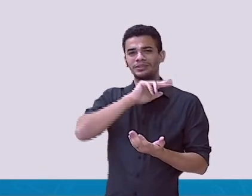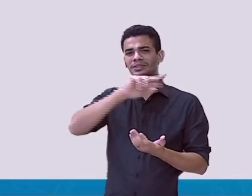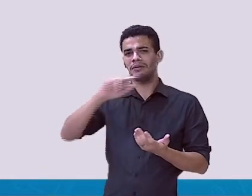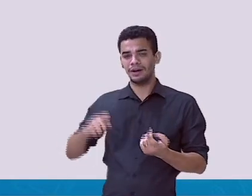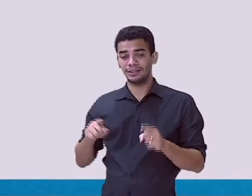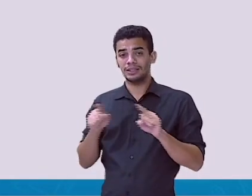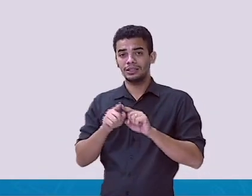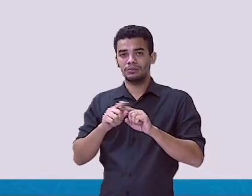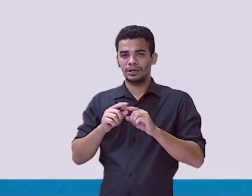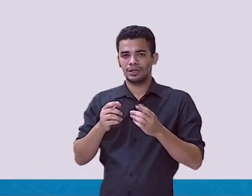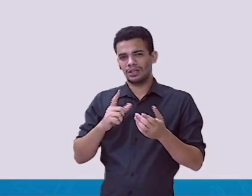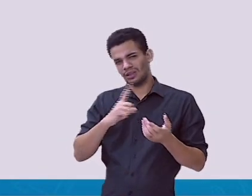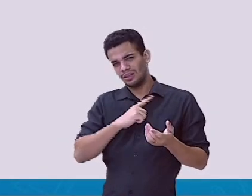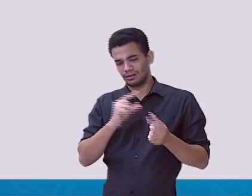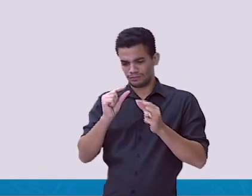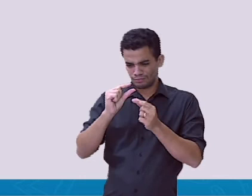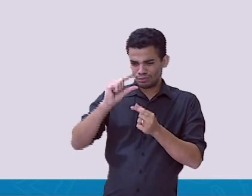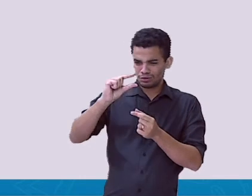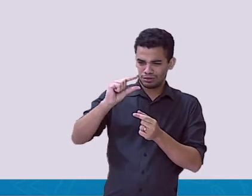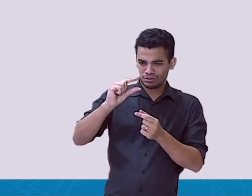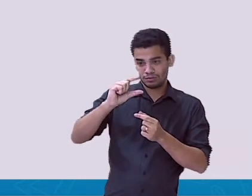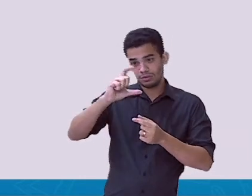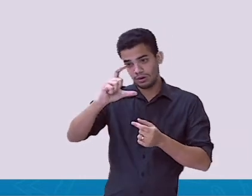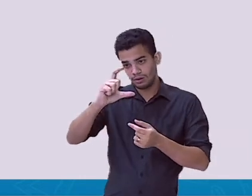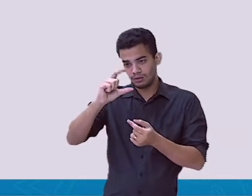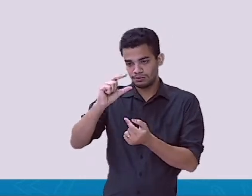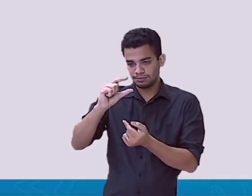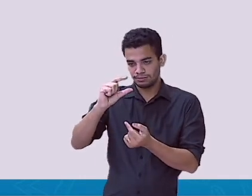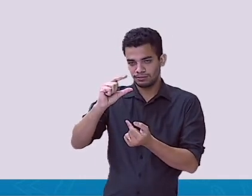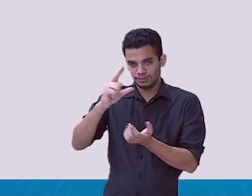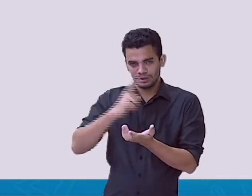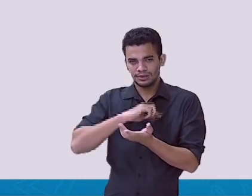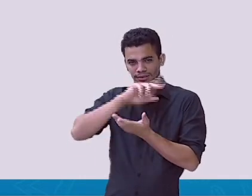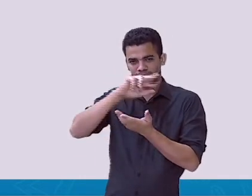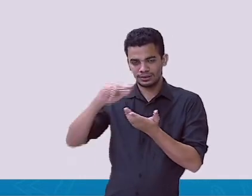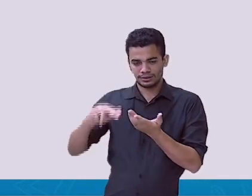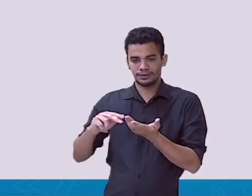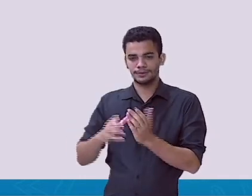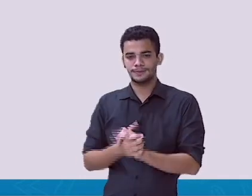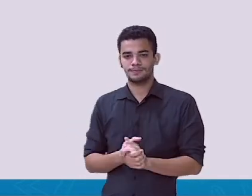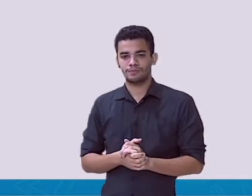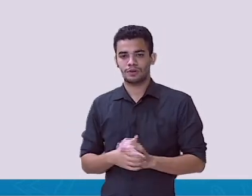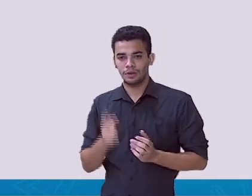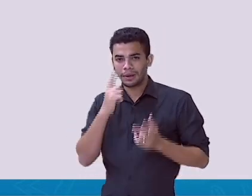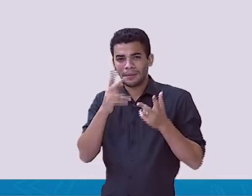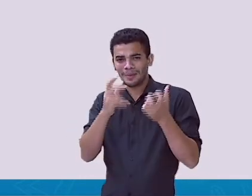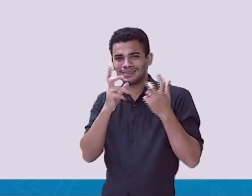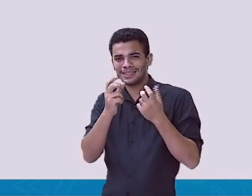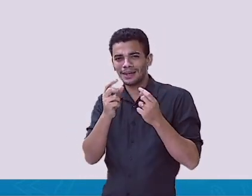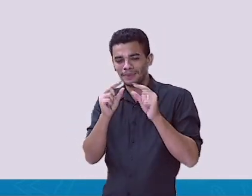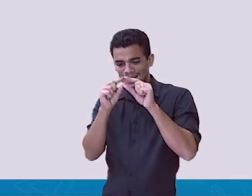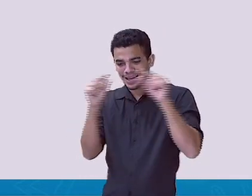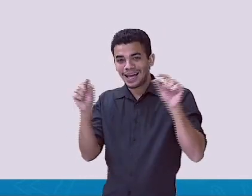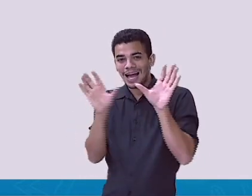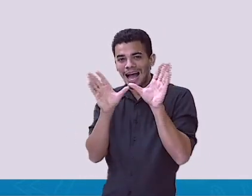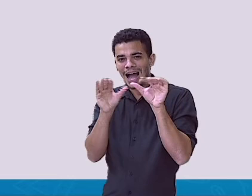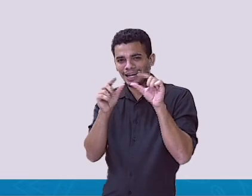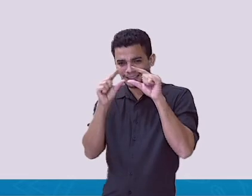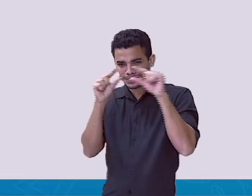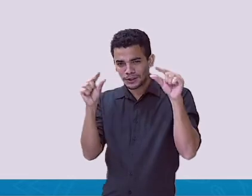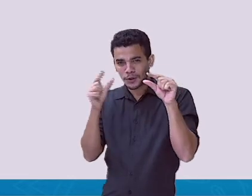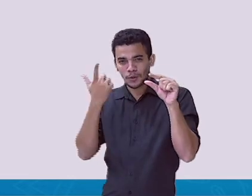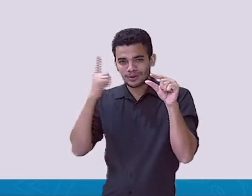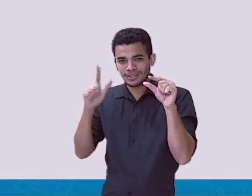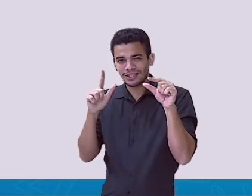vários tamanhos, várias cores, e elas têm a asa, percebe? Tão fininha que parece às vezes que a gente nem está vendo ali uma asa,